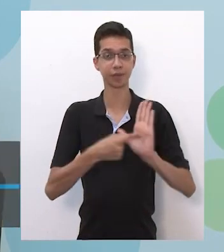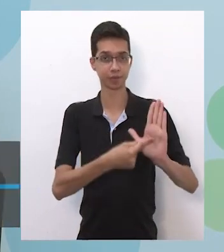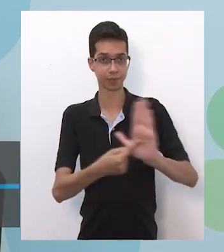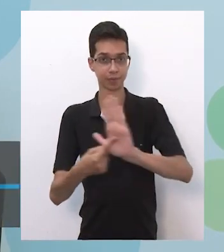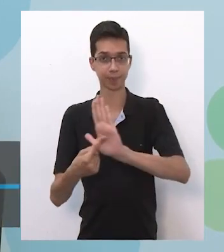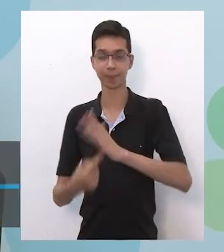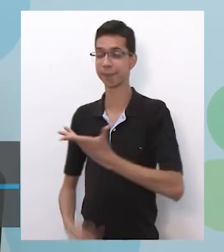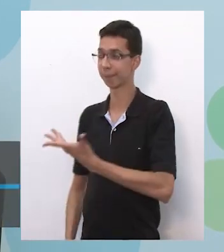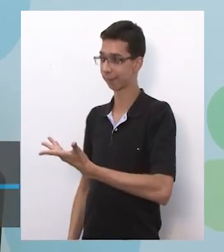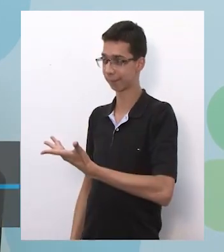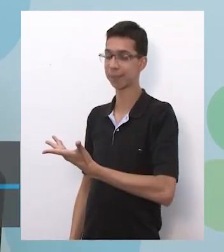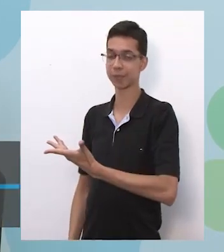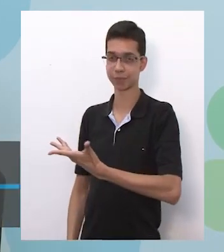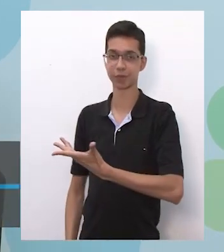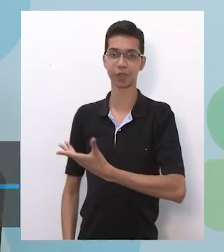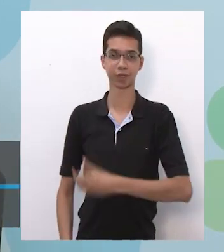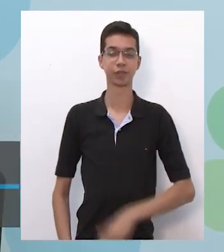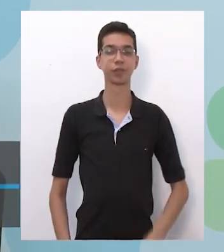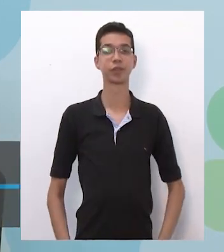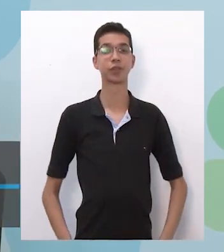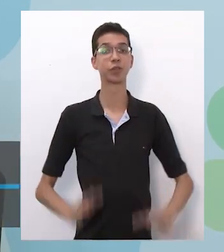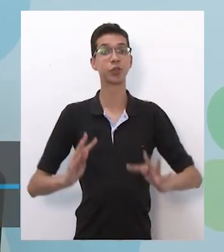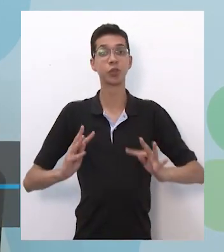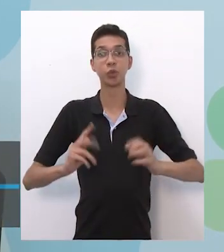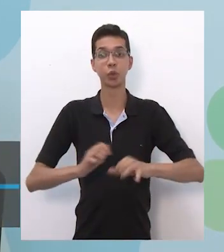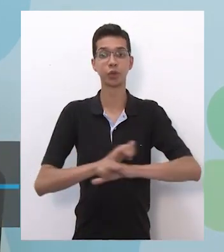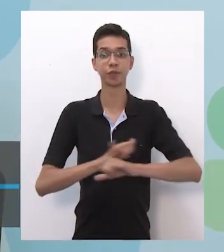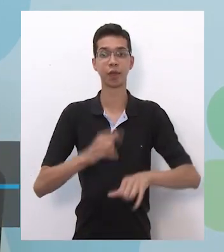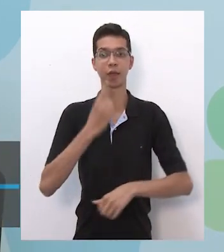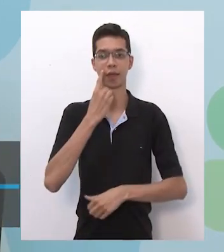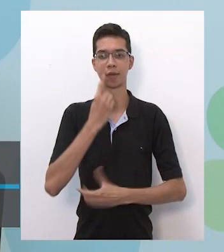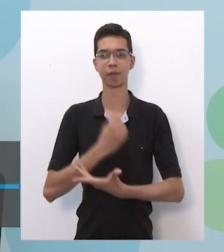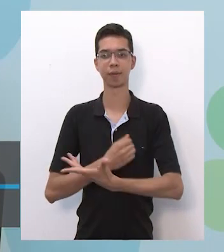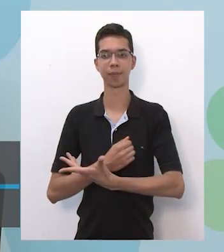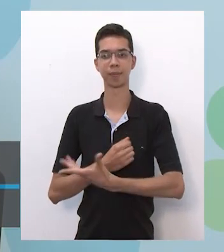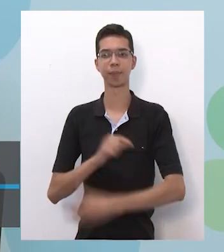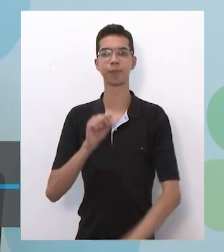de Novacal, né, tudo sem o tio e sem o cedilha, .educacal, mesma coisa,